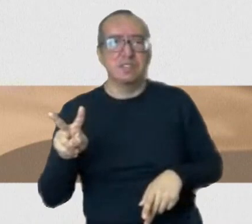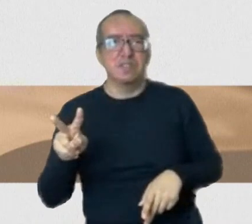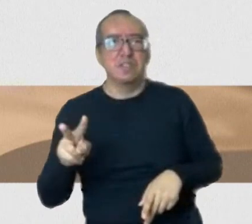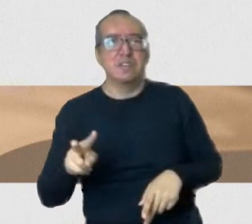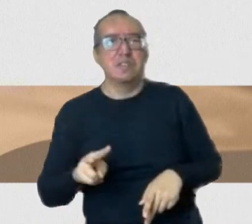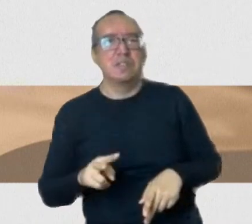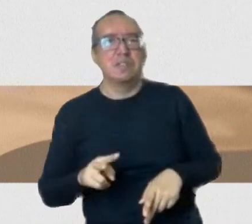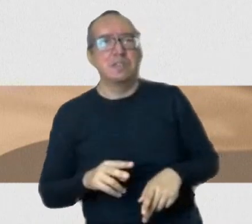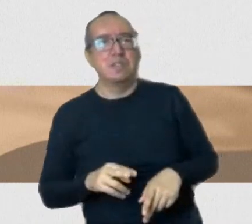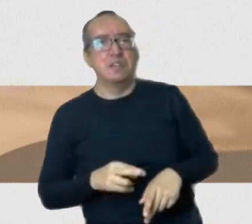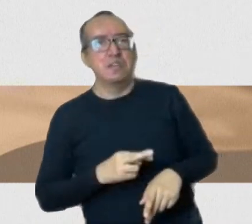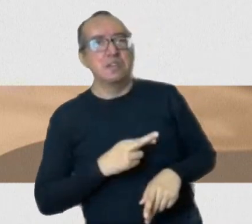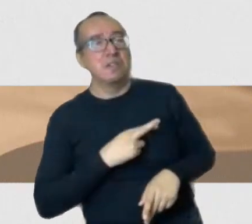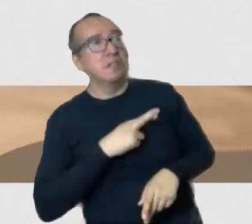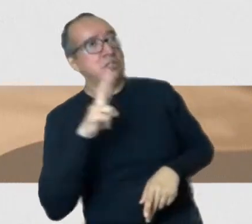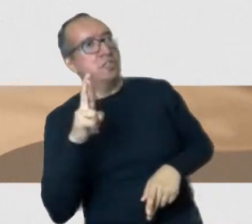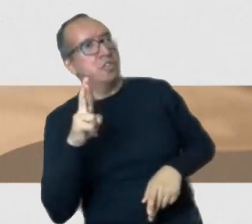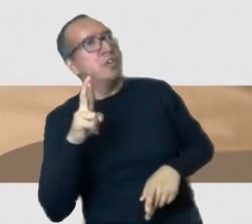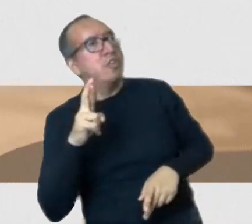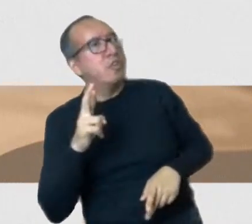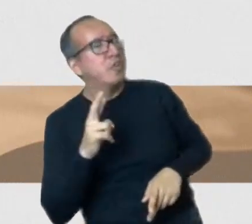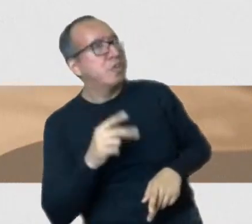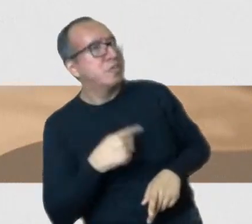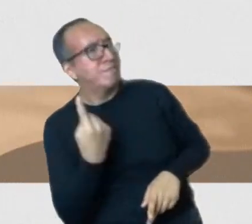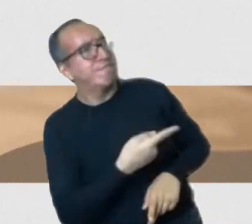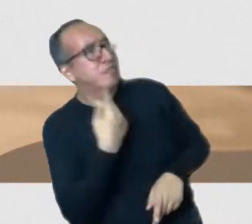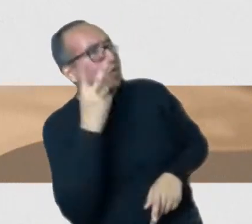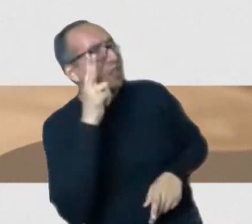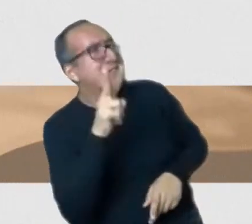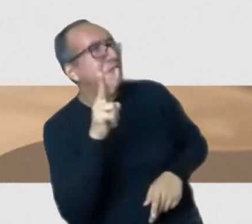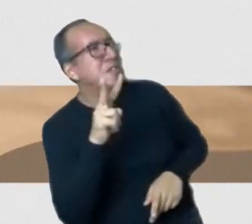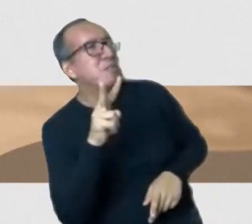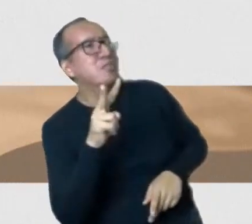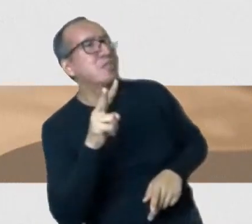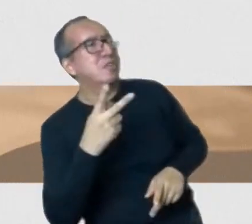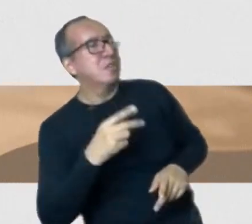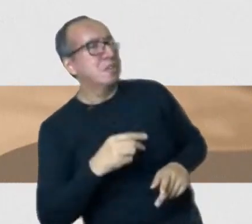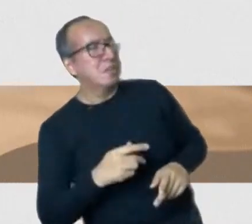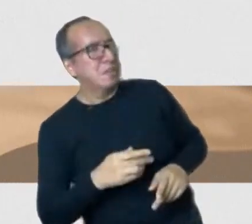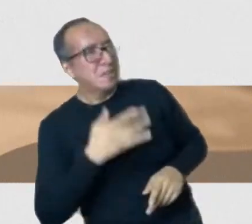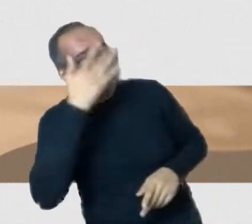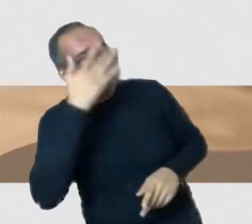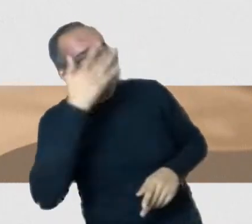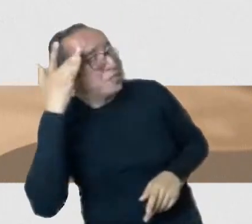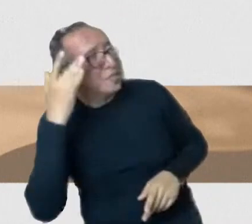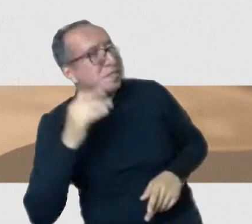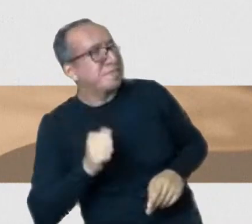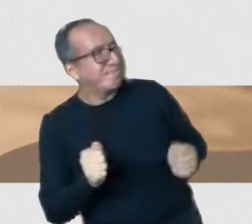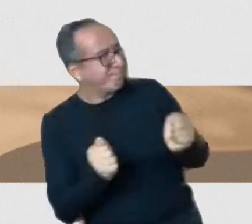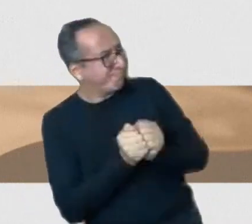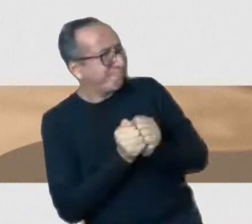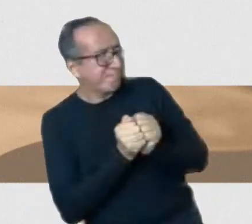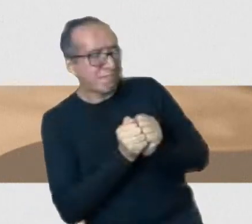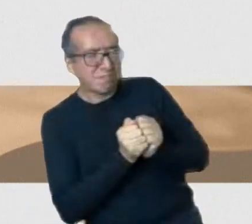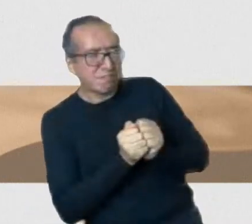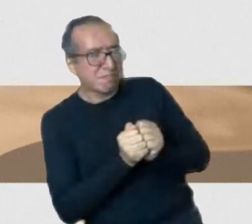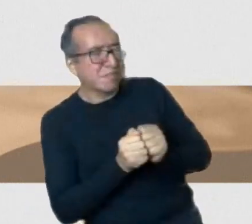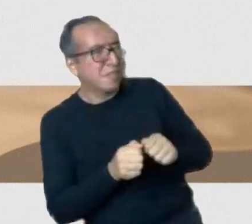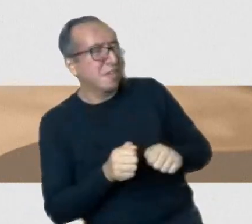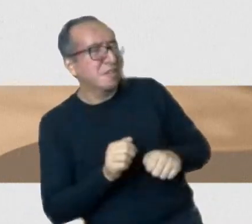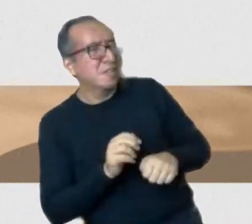Senhor, quando te vimos com fome ou com sede, ou estrangeiro, ou necessitado de roupas, ou enfermo, ou preso, e não te